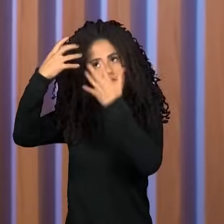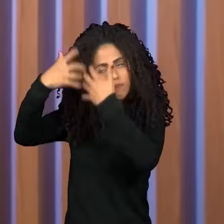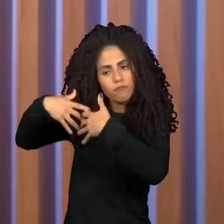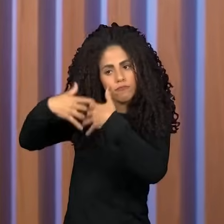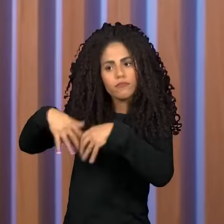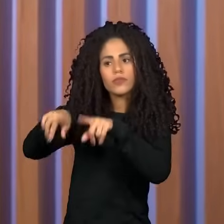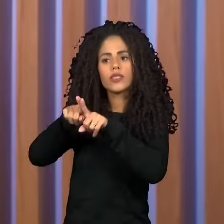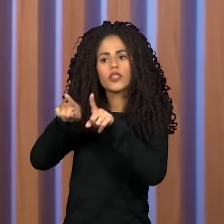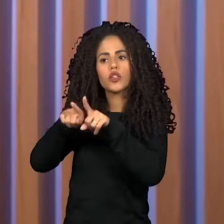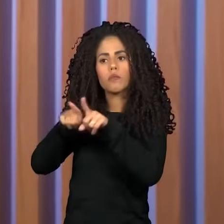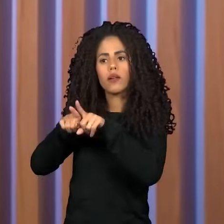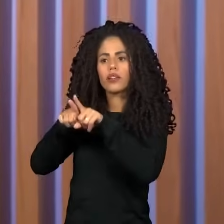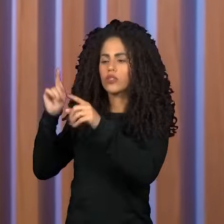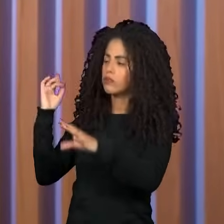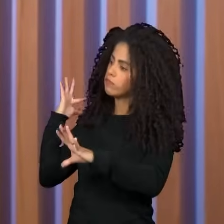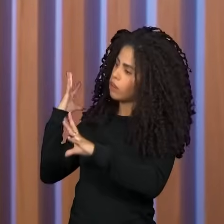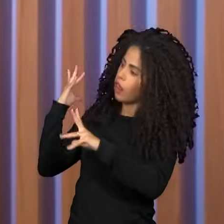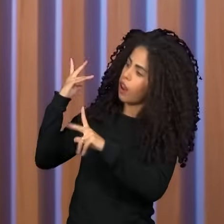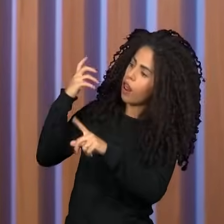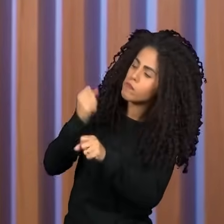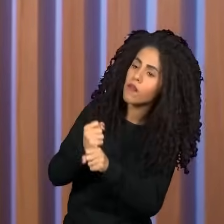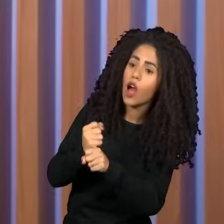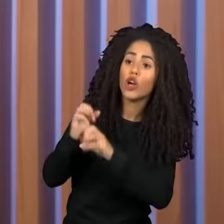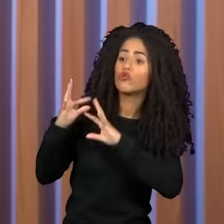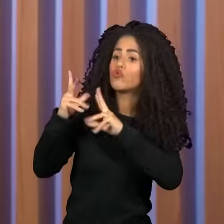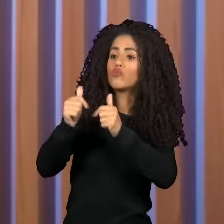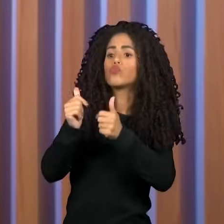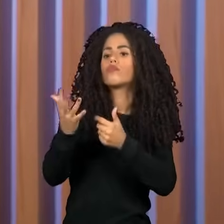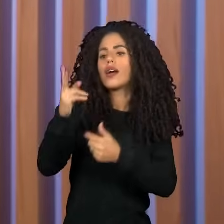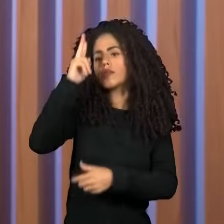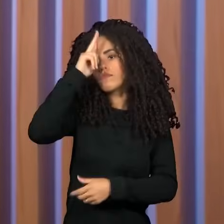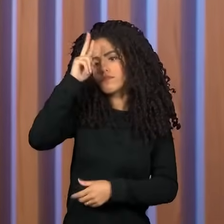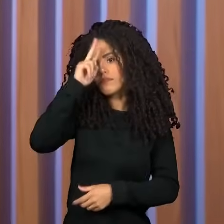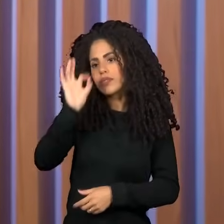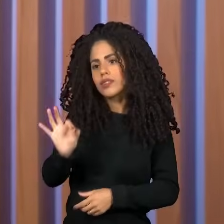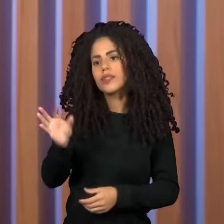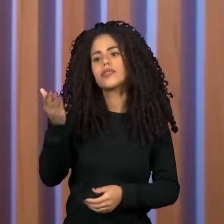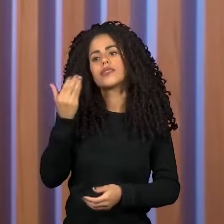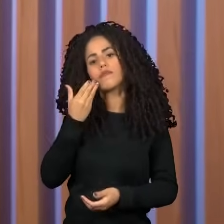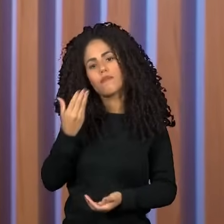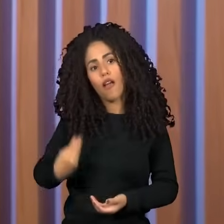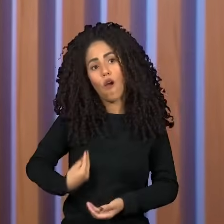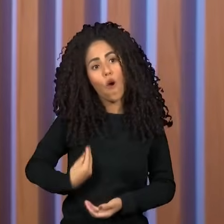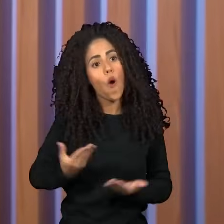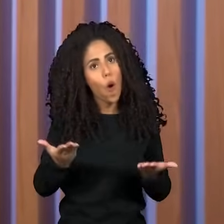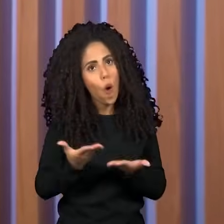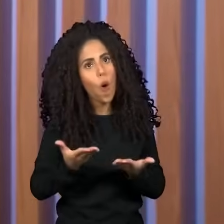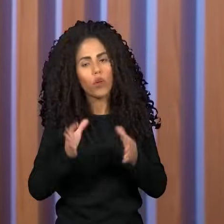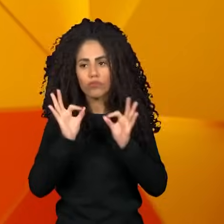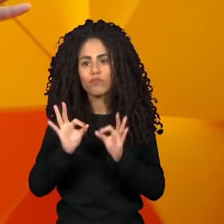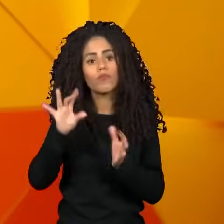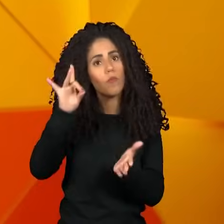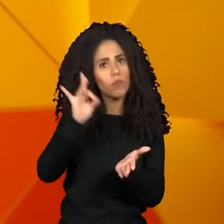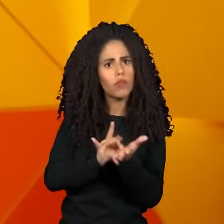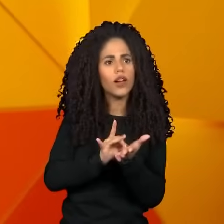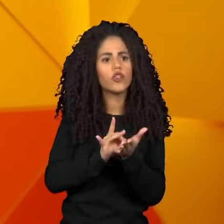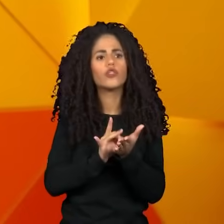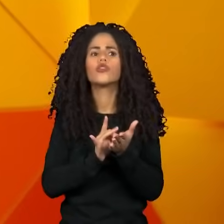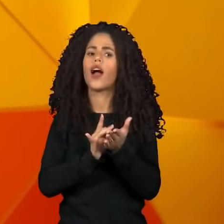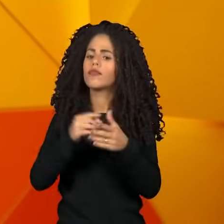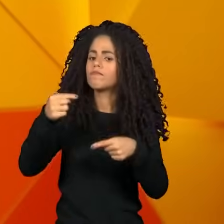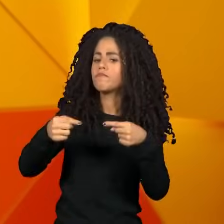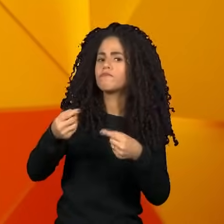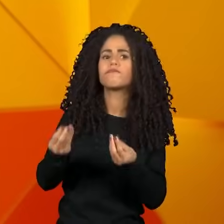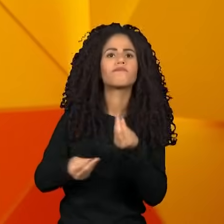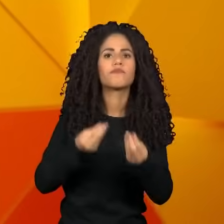trazer, resgatar mesmo a nossa história, a ancestralidade, a nossa maneira de ter afetos. Fazer isso tudo presente, fazer isso transformar um verbo. Questionamento, né? É com